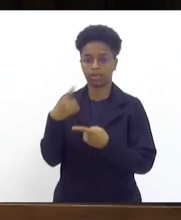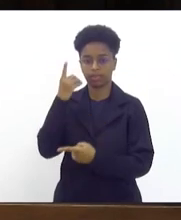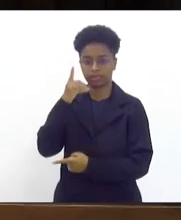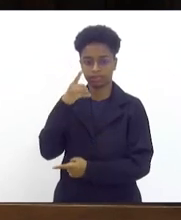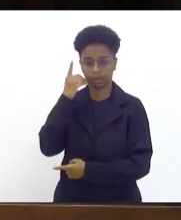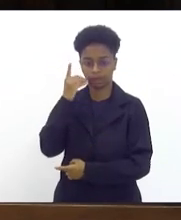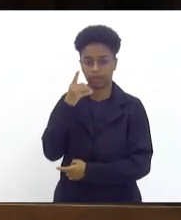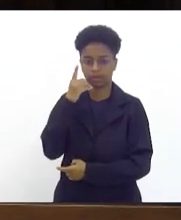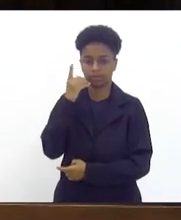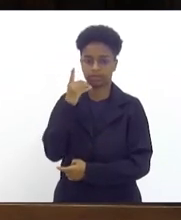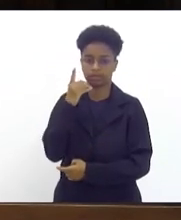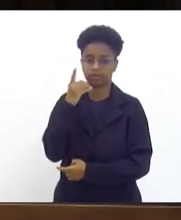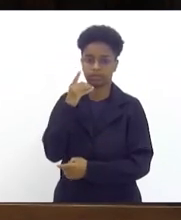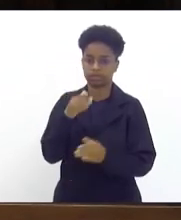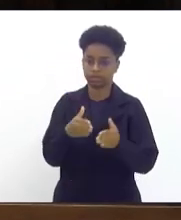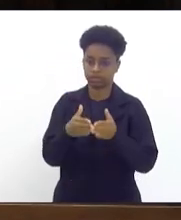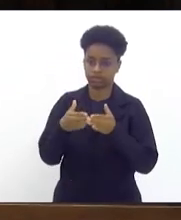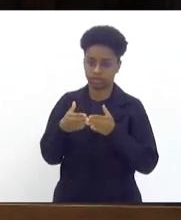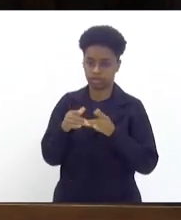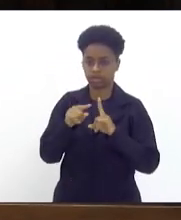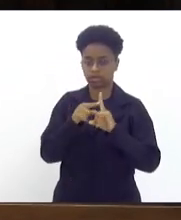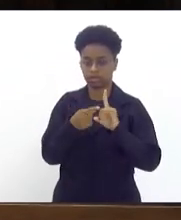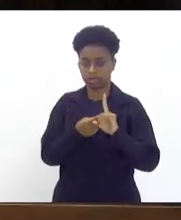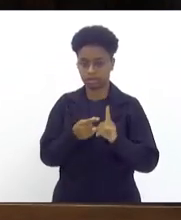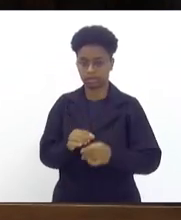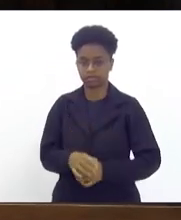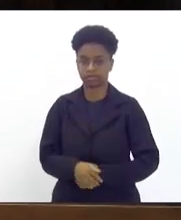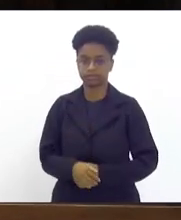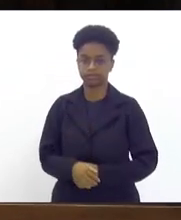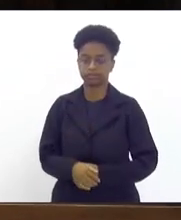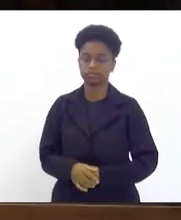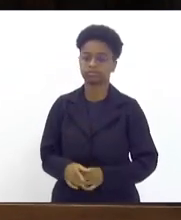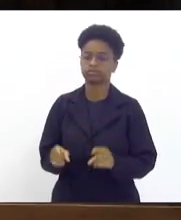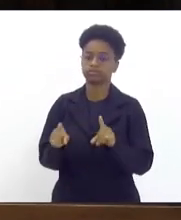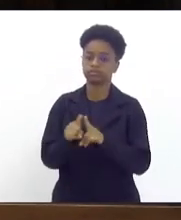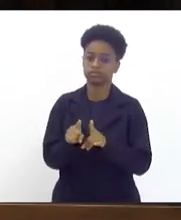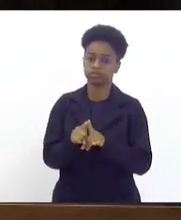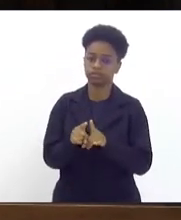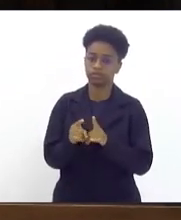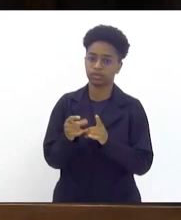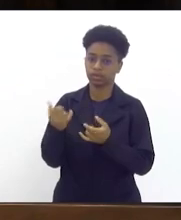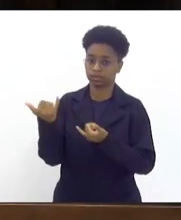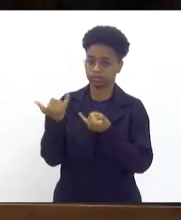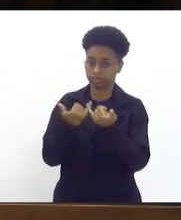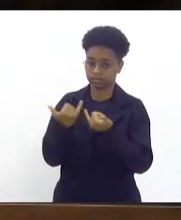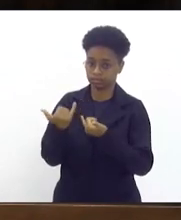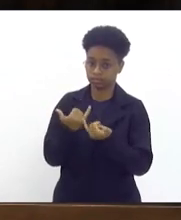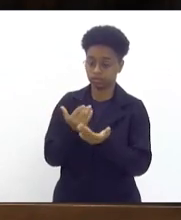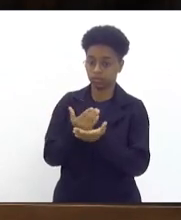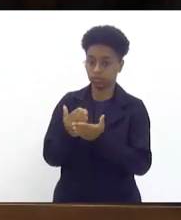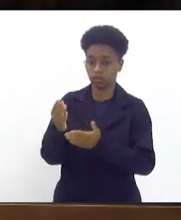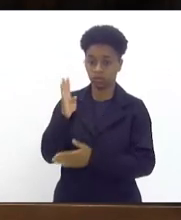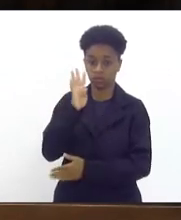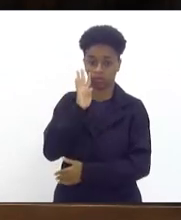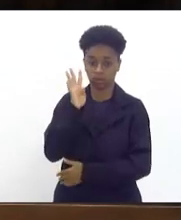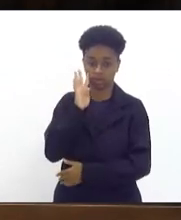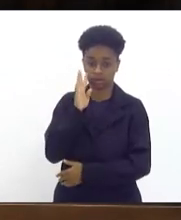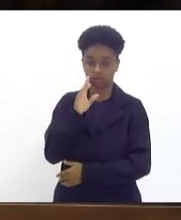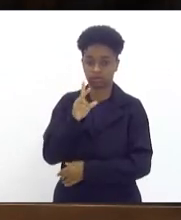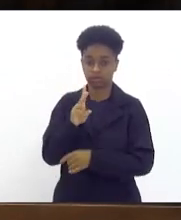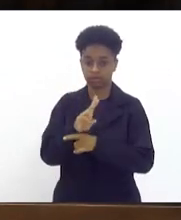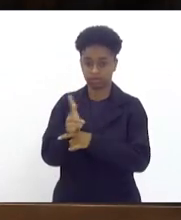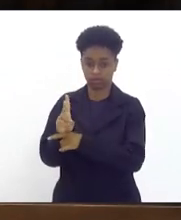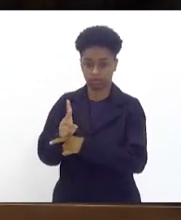se encontra licença maternidade e também acabei de receber uma comunicação que a partir de quarta-feira guarda municipal